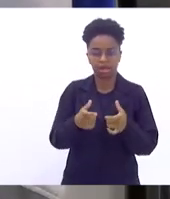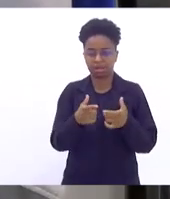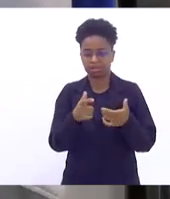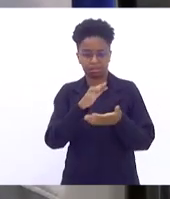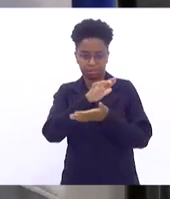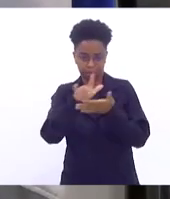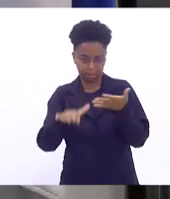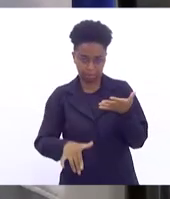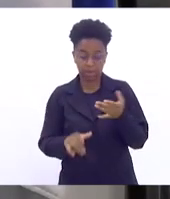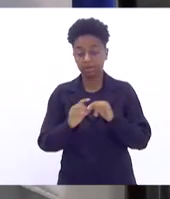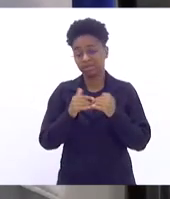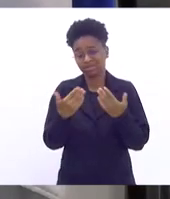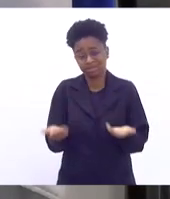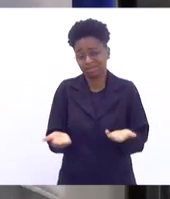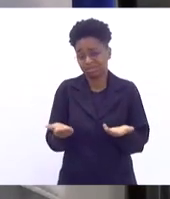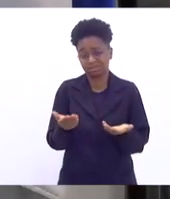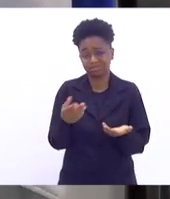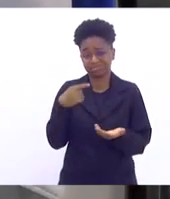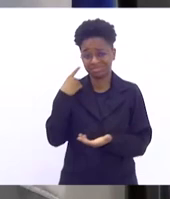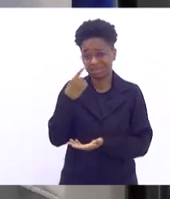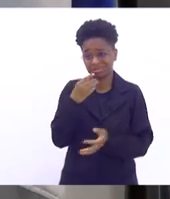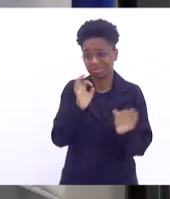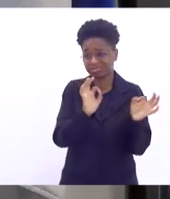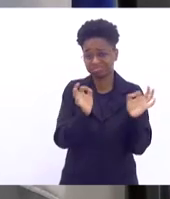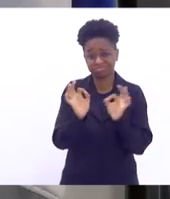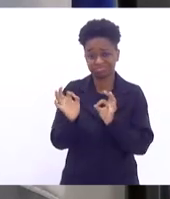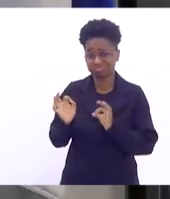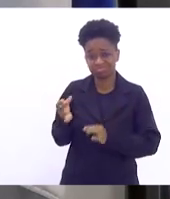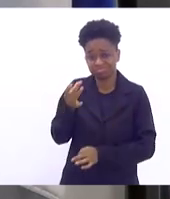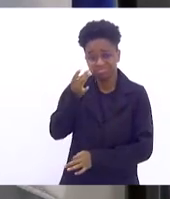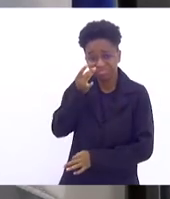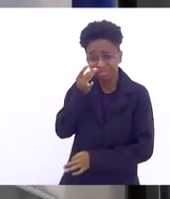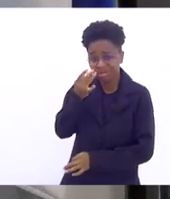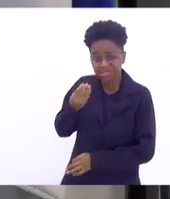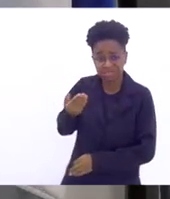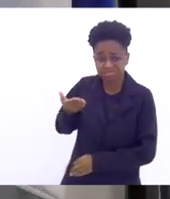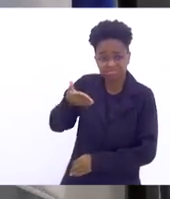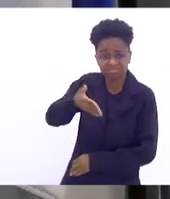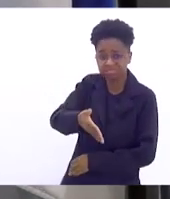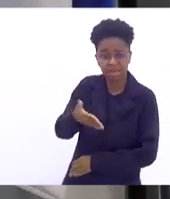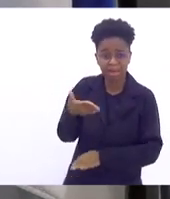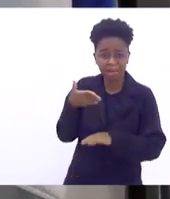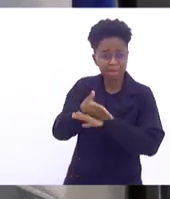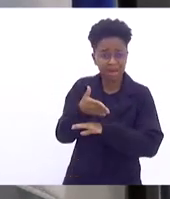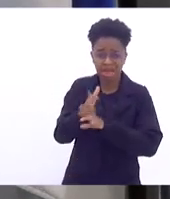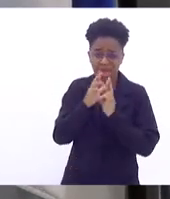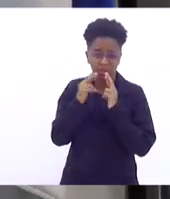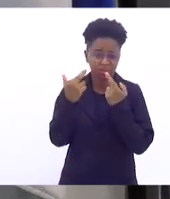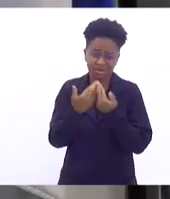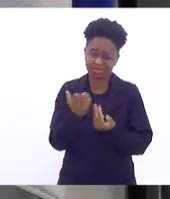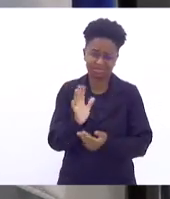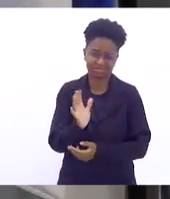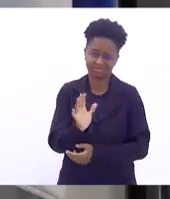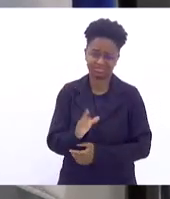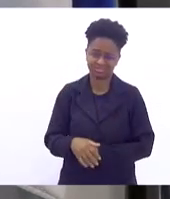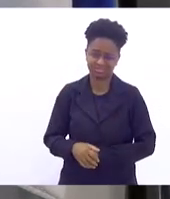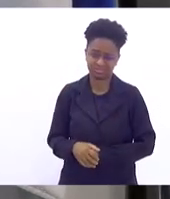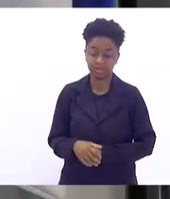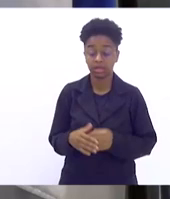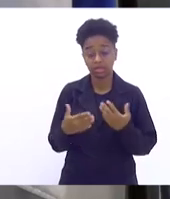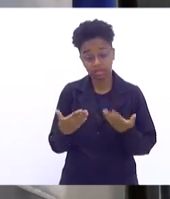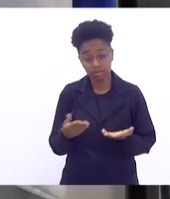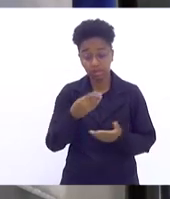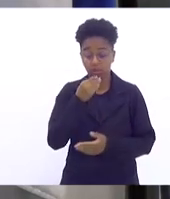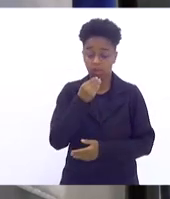nenhum Deputado vai presencialmente participar de reunião deliberativa submetragem então claro